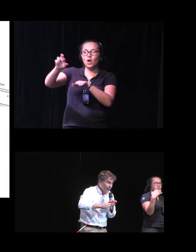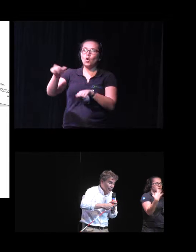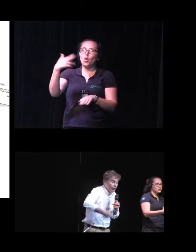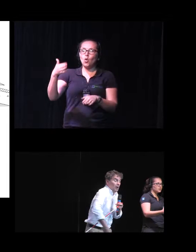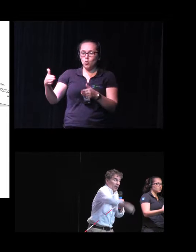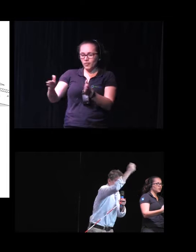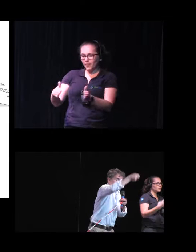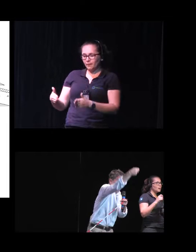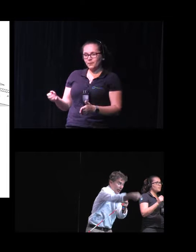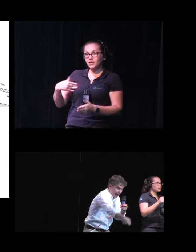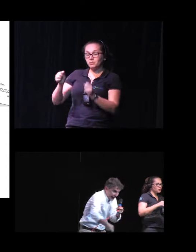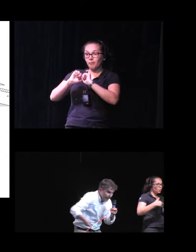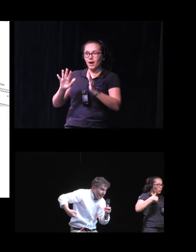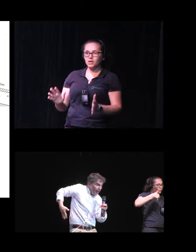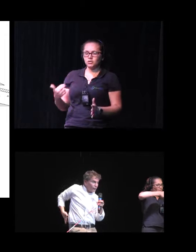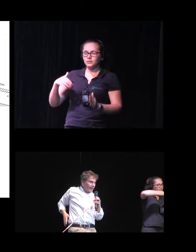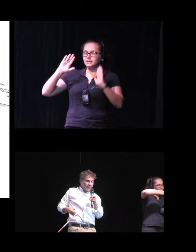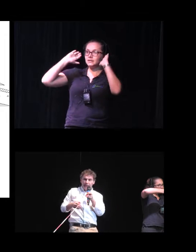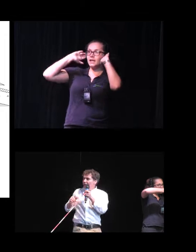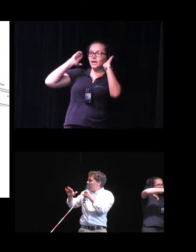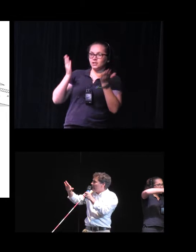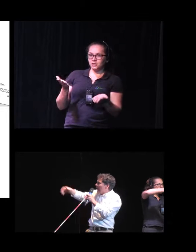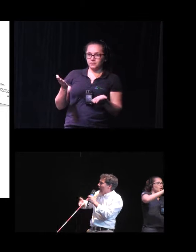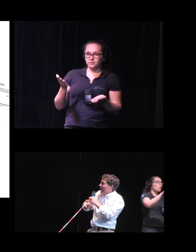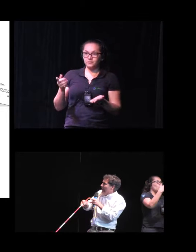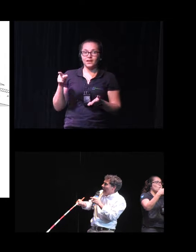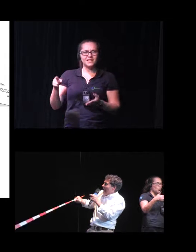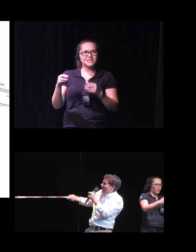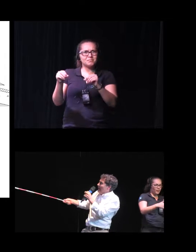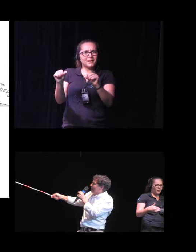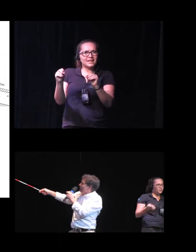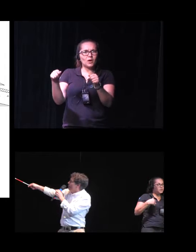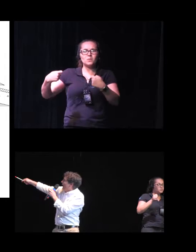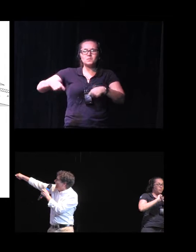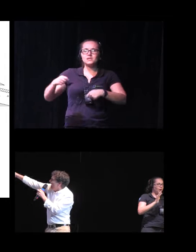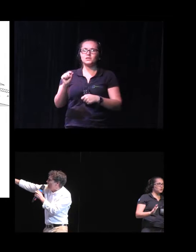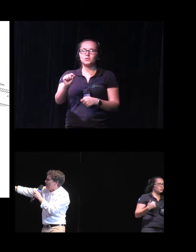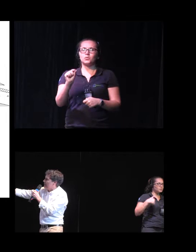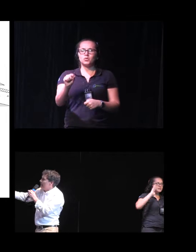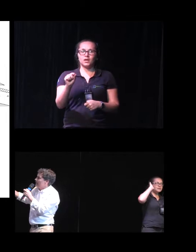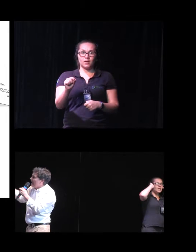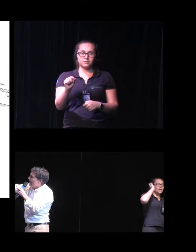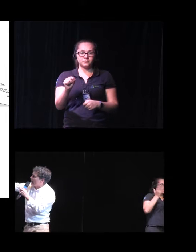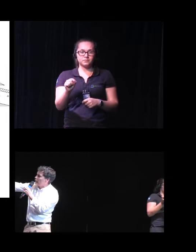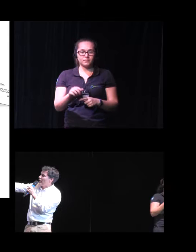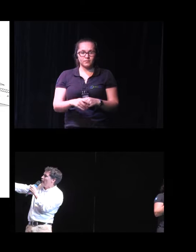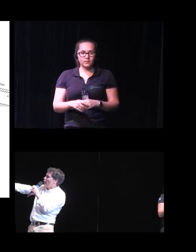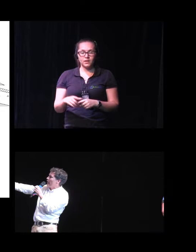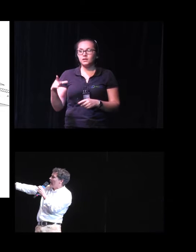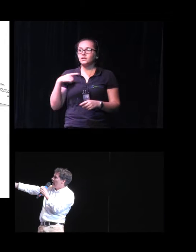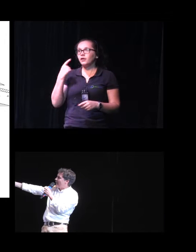esteira ou um tapete mágico para que eles deitem. O material precisa